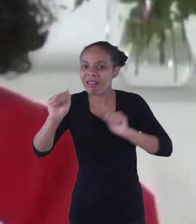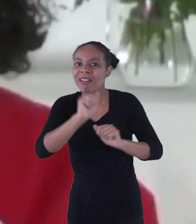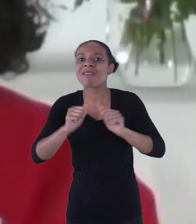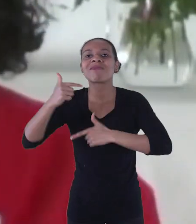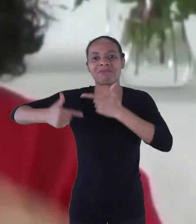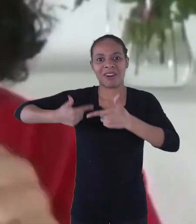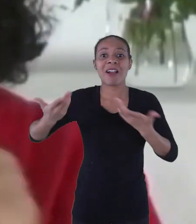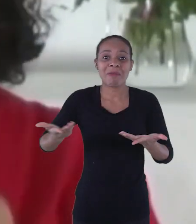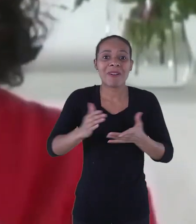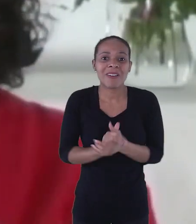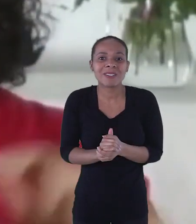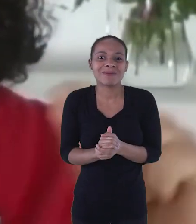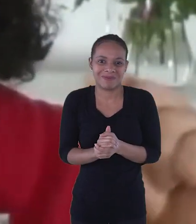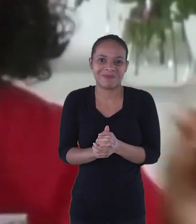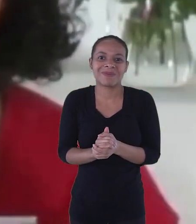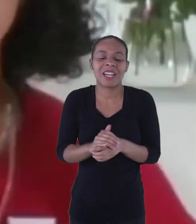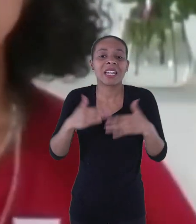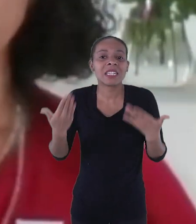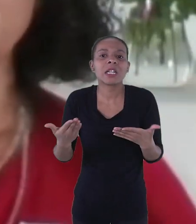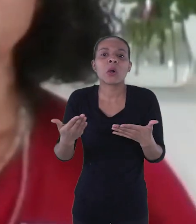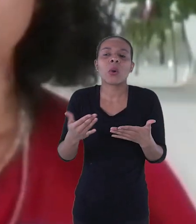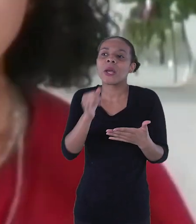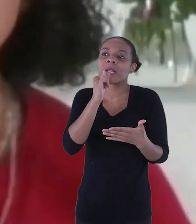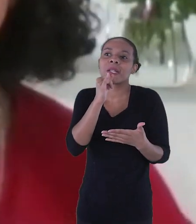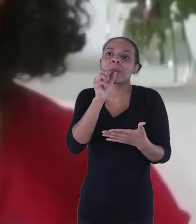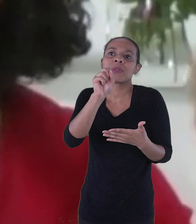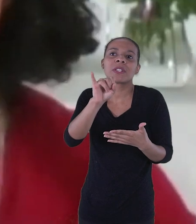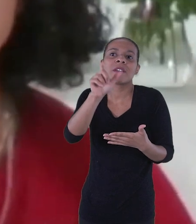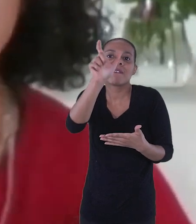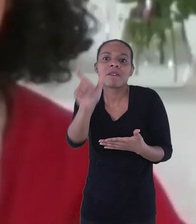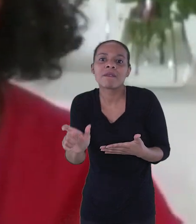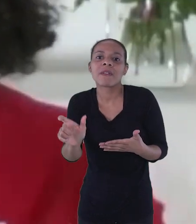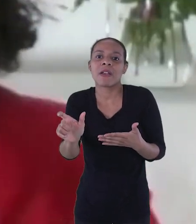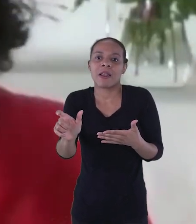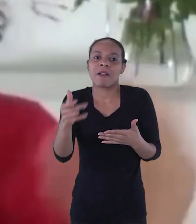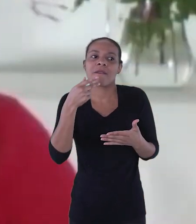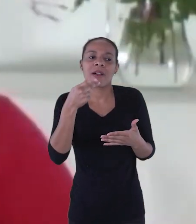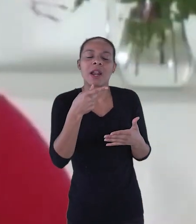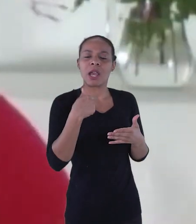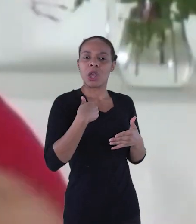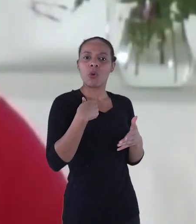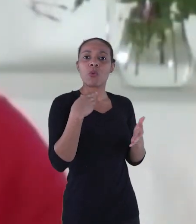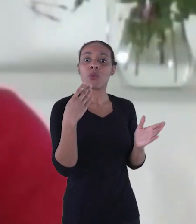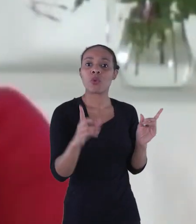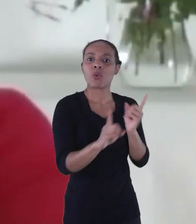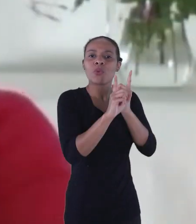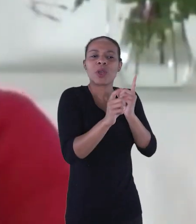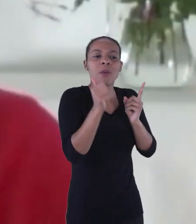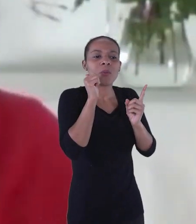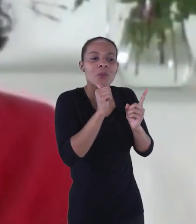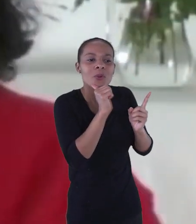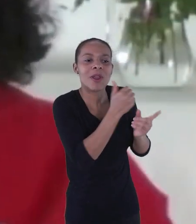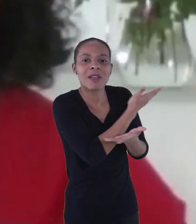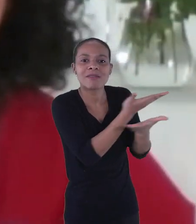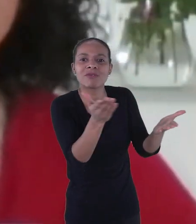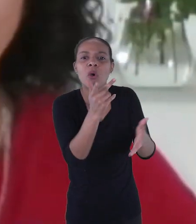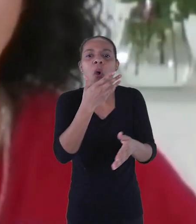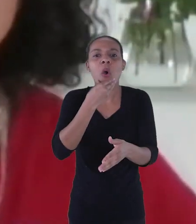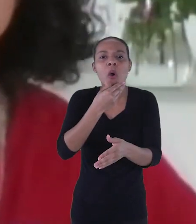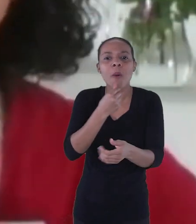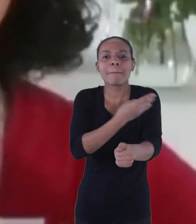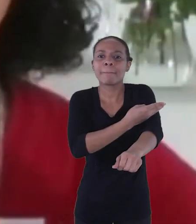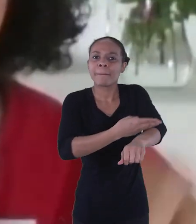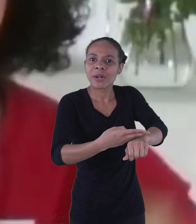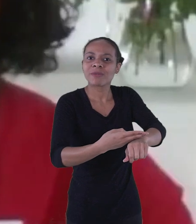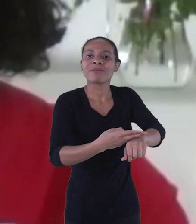fala. Quando o Tom fala, eu encontrei mulheres brancas, homens brancos, cidadãos brancos que leram a obra de Carolina,